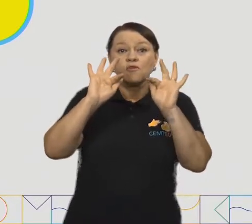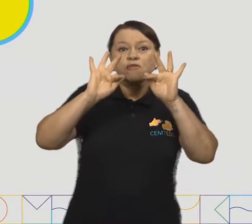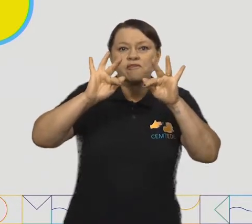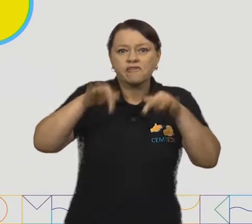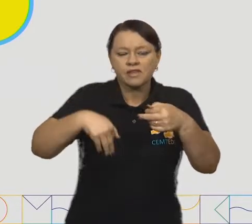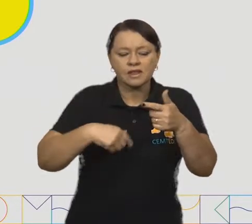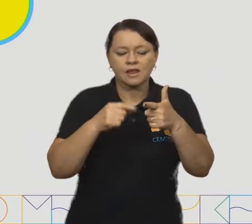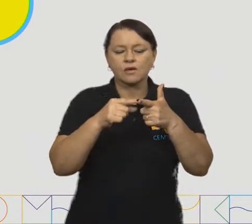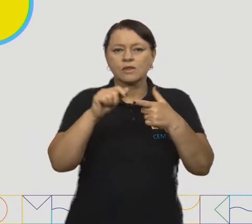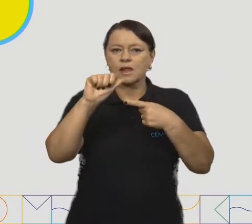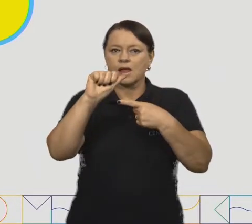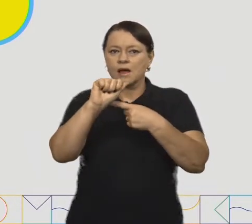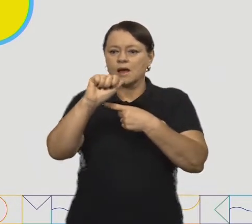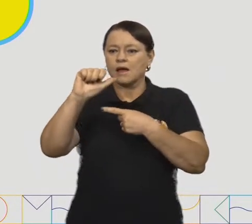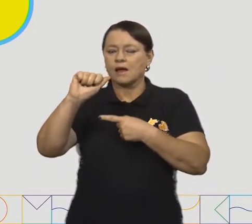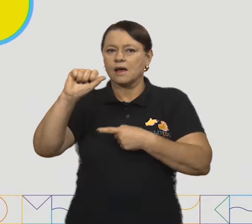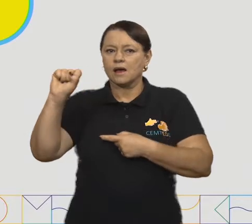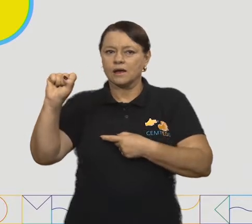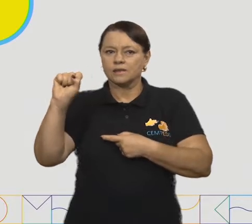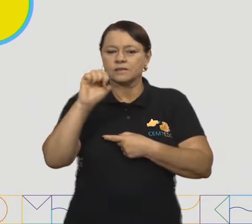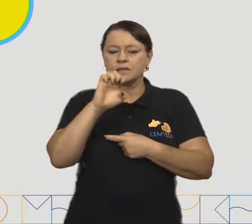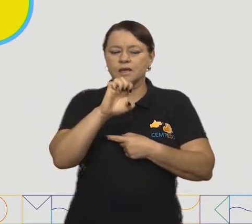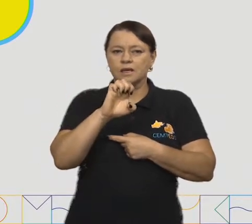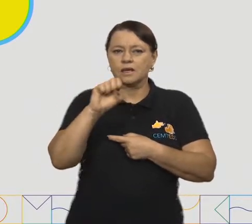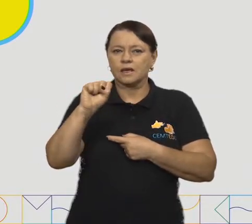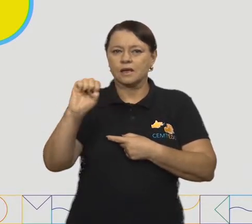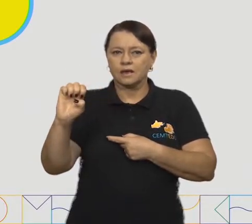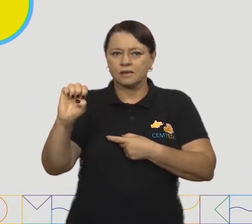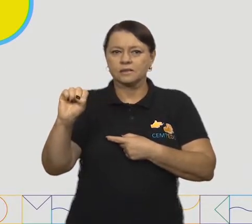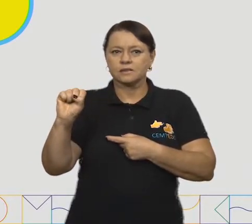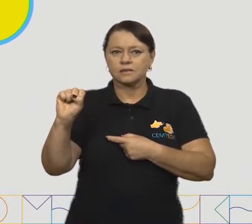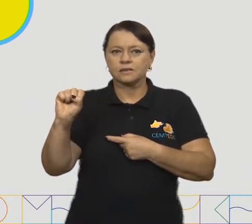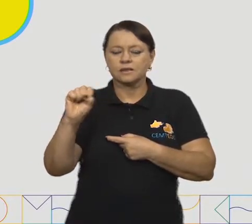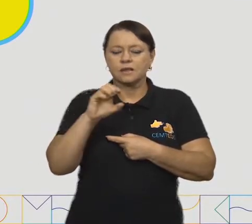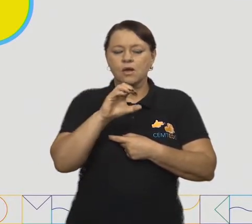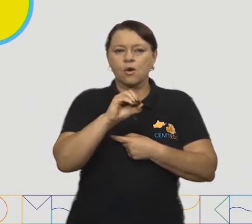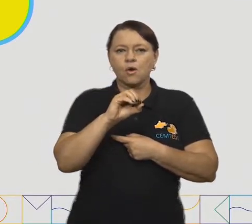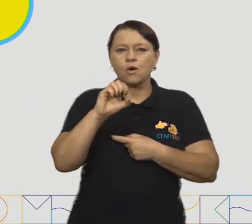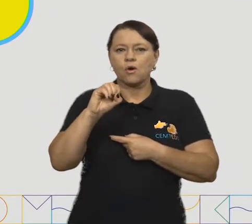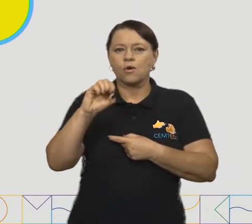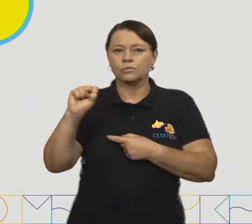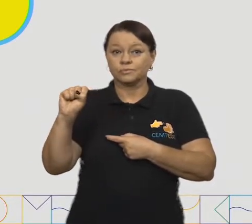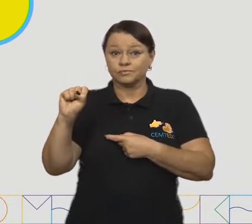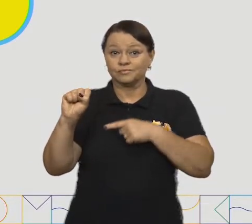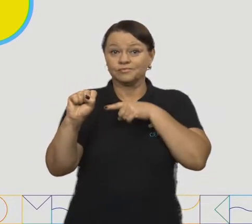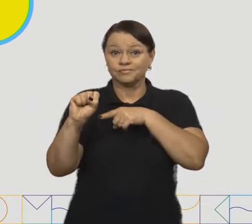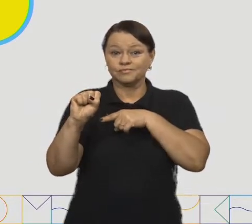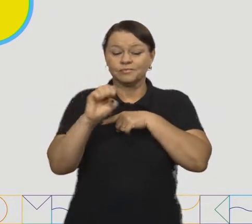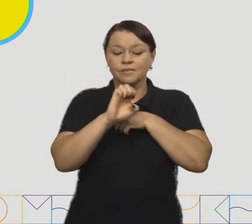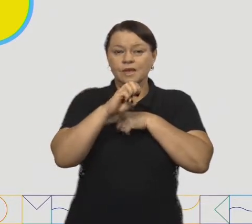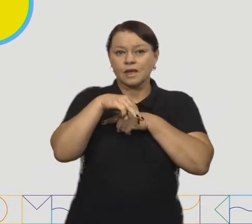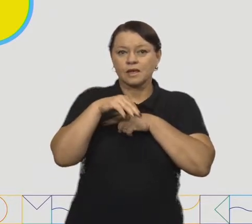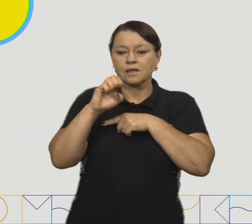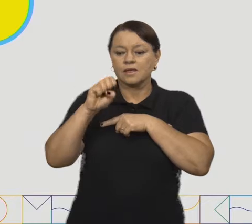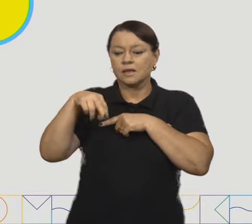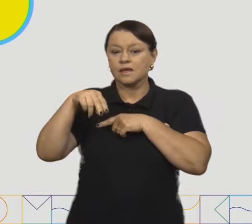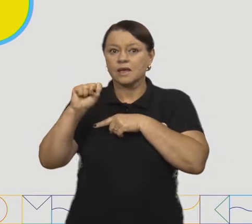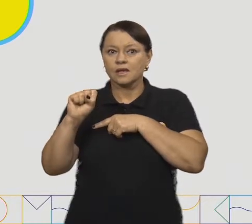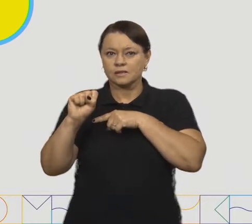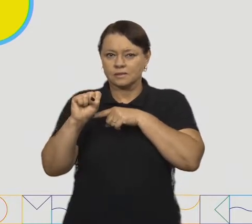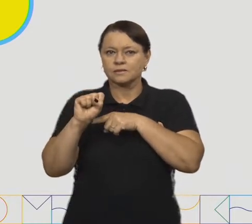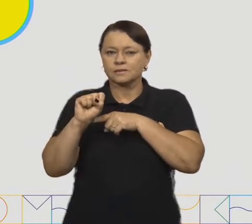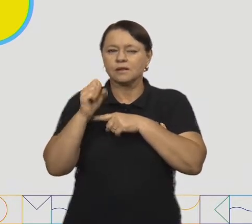acentuar as palavras oxítonas, professora? Existe uma regra para isso. Fique por aí, respire fundo e venha